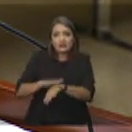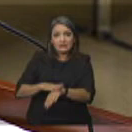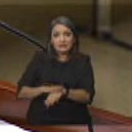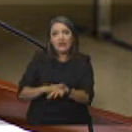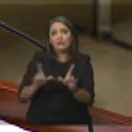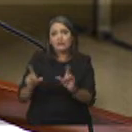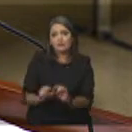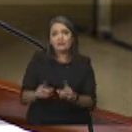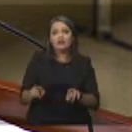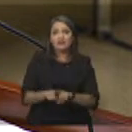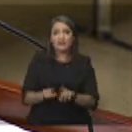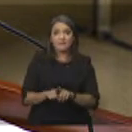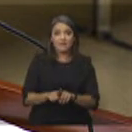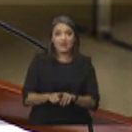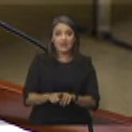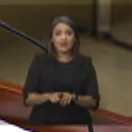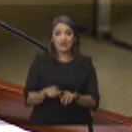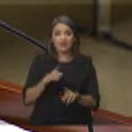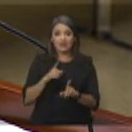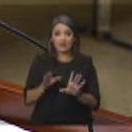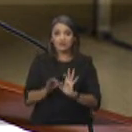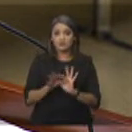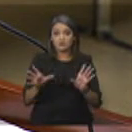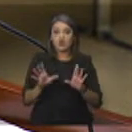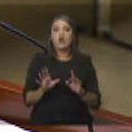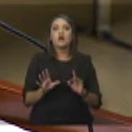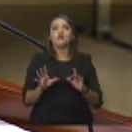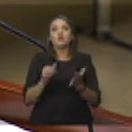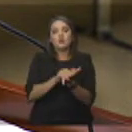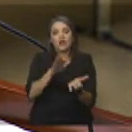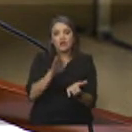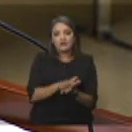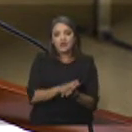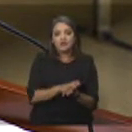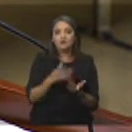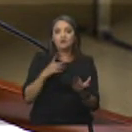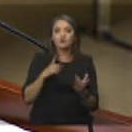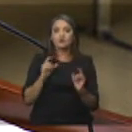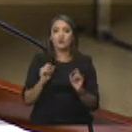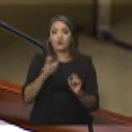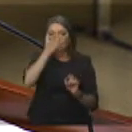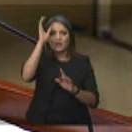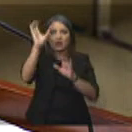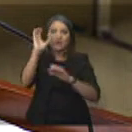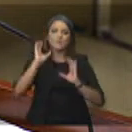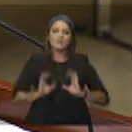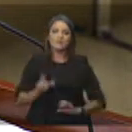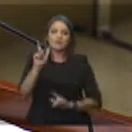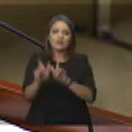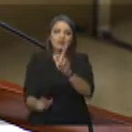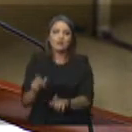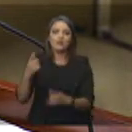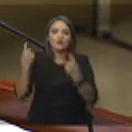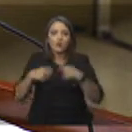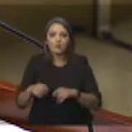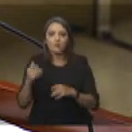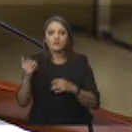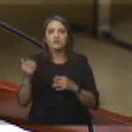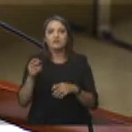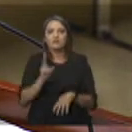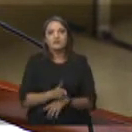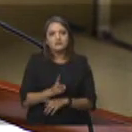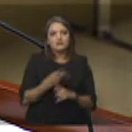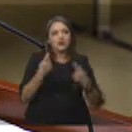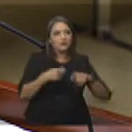que disponibiliza uma interface única de atualização cadastral que busca eximir o cidadão de prestar informações sempre que